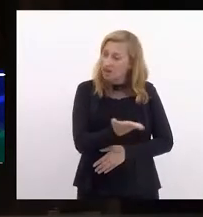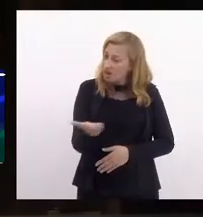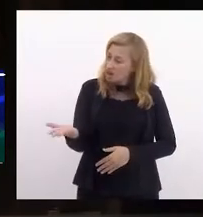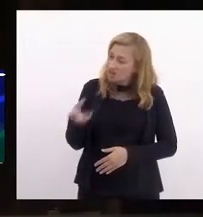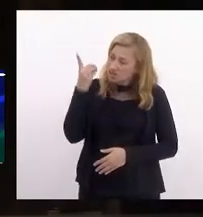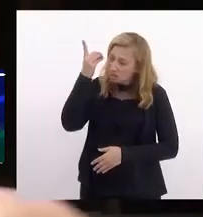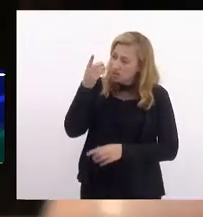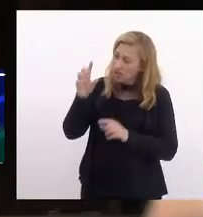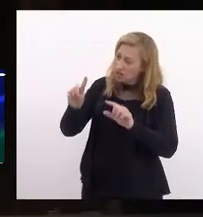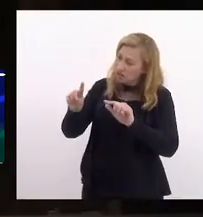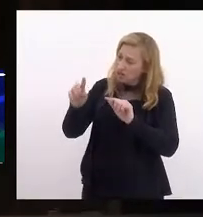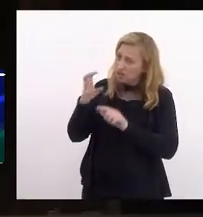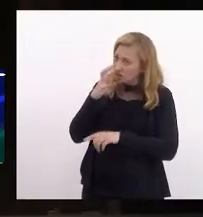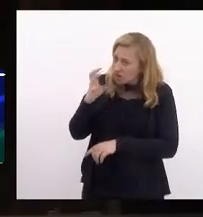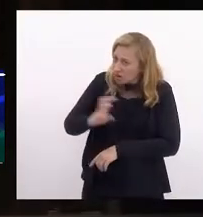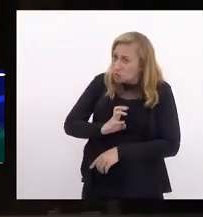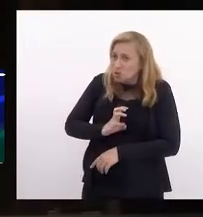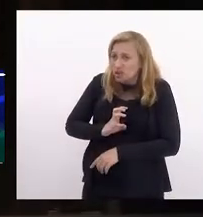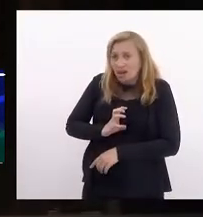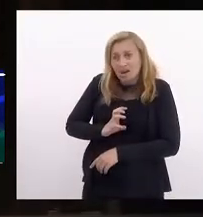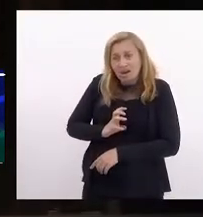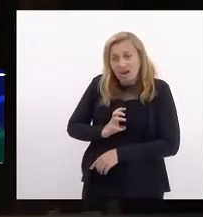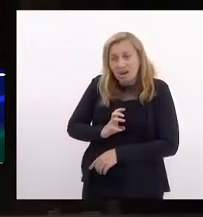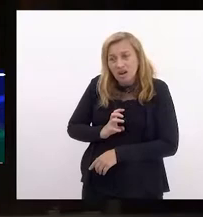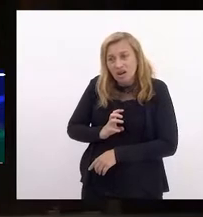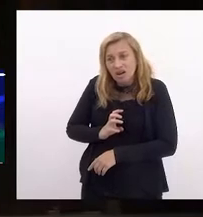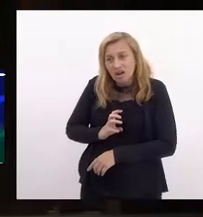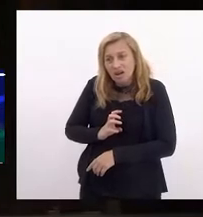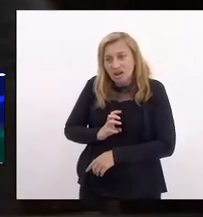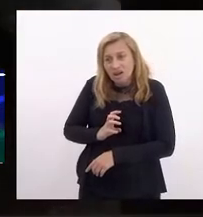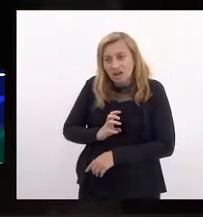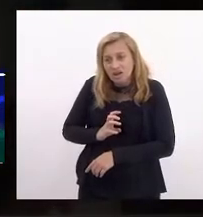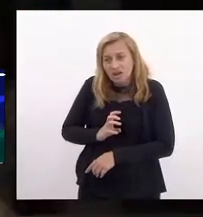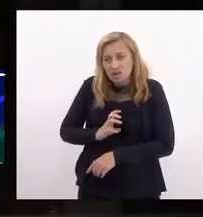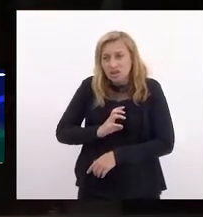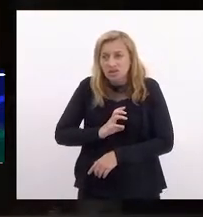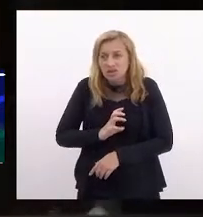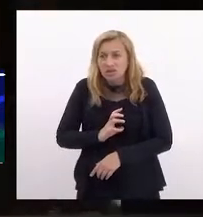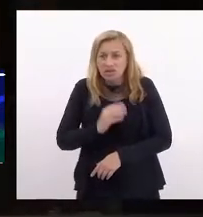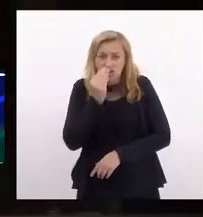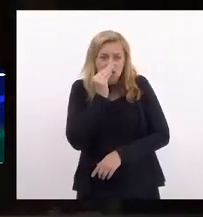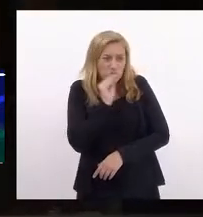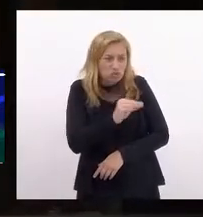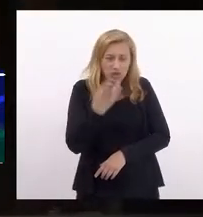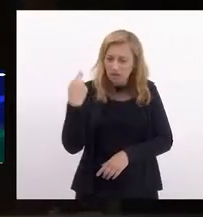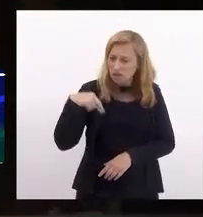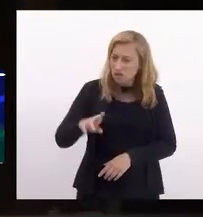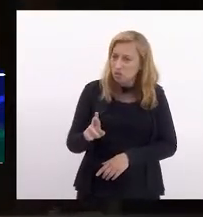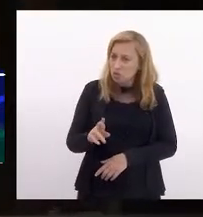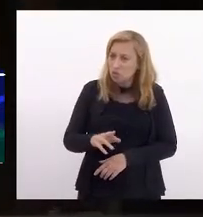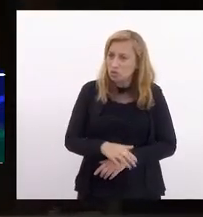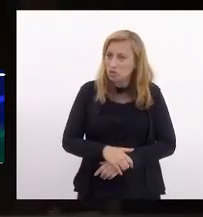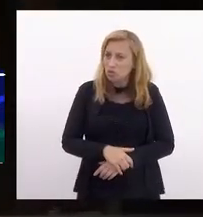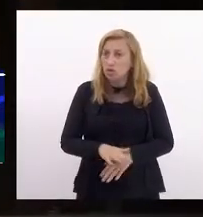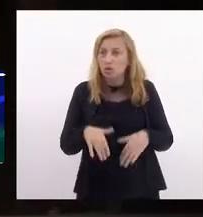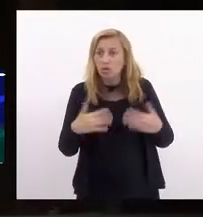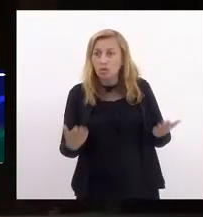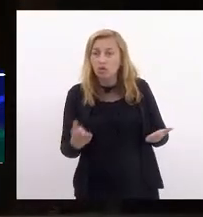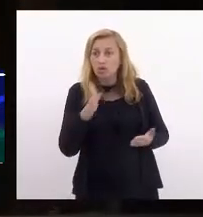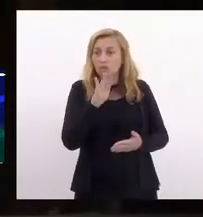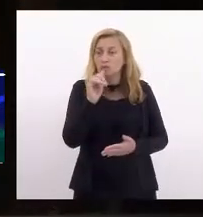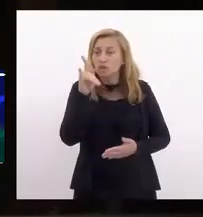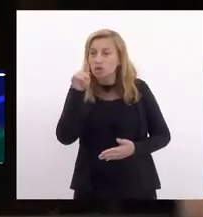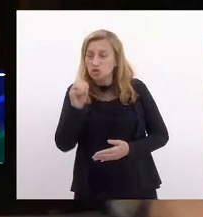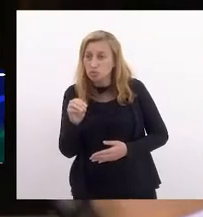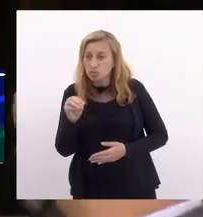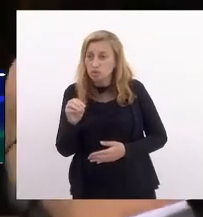deputados me acusarem e de discriminação religiosa quando o Bispo